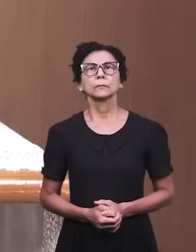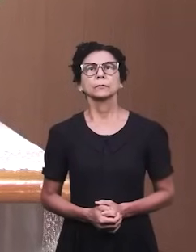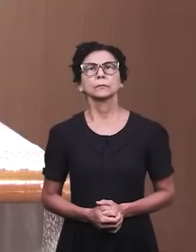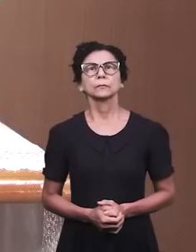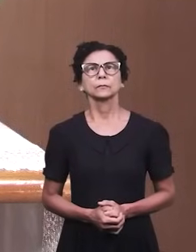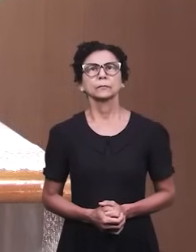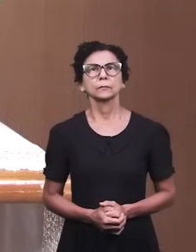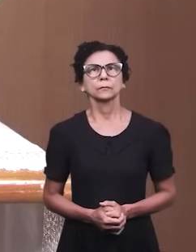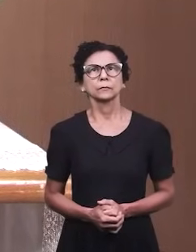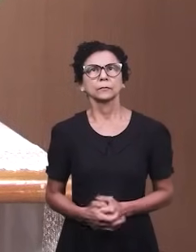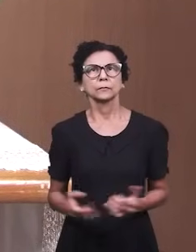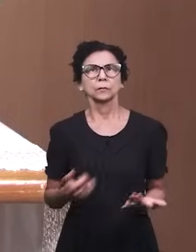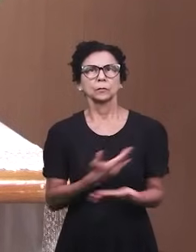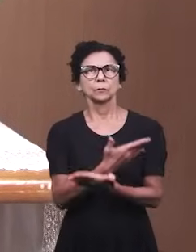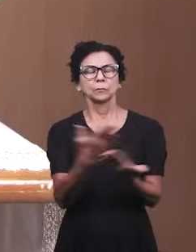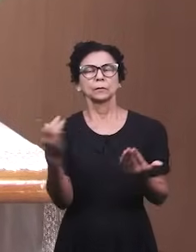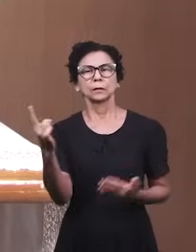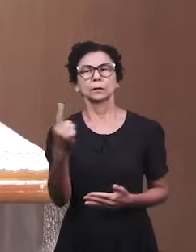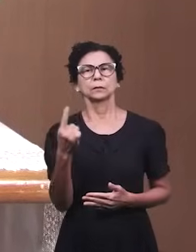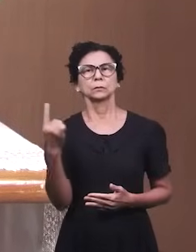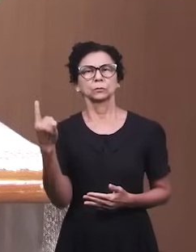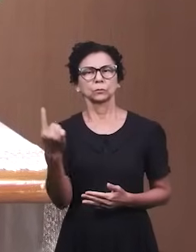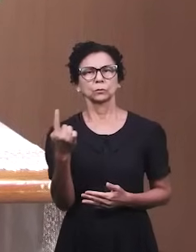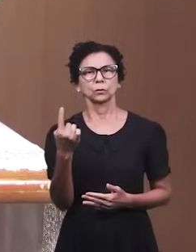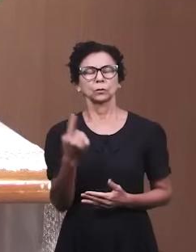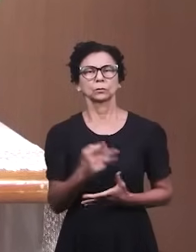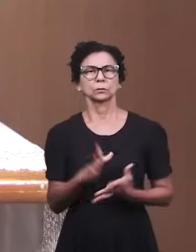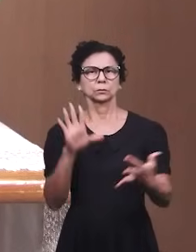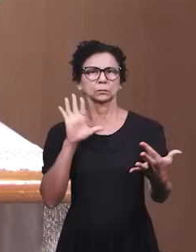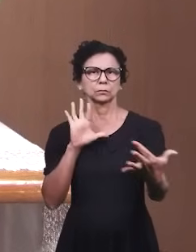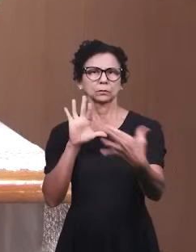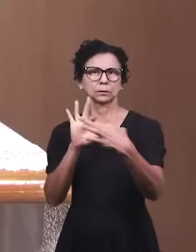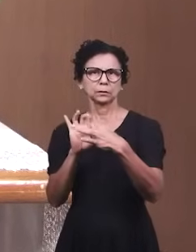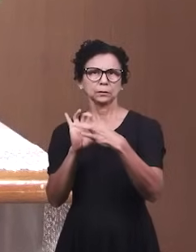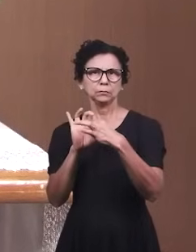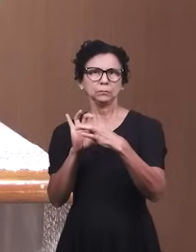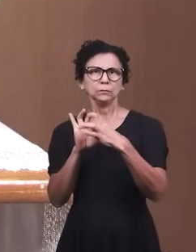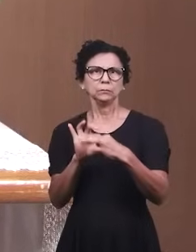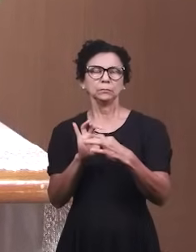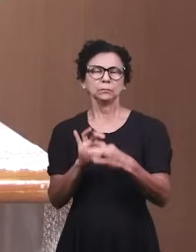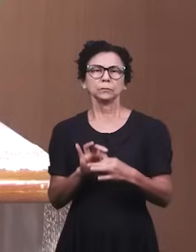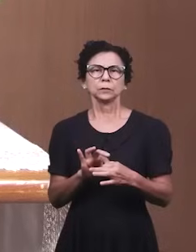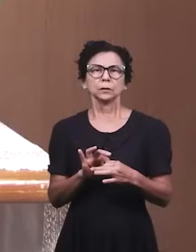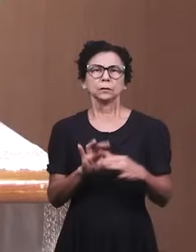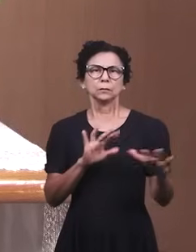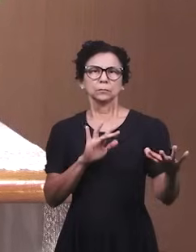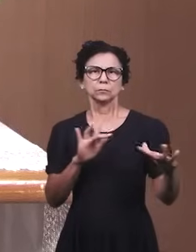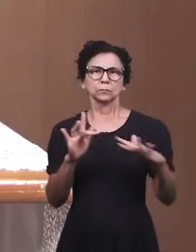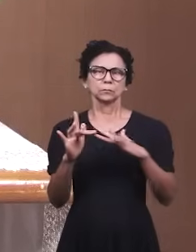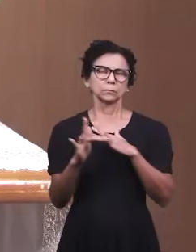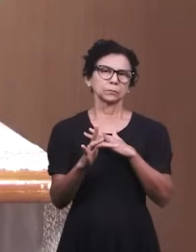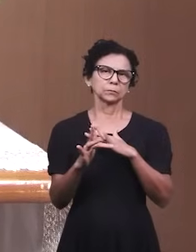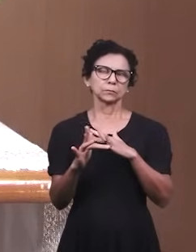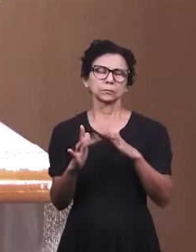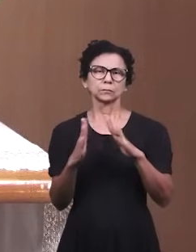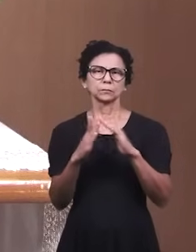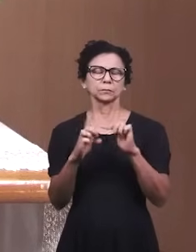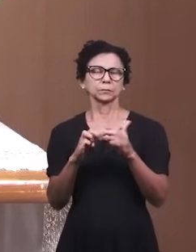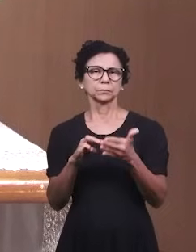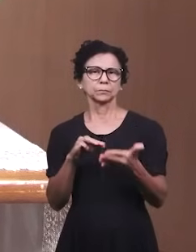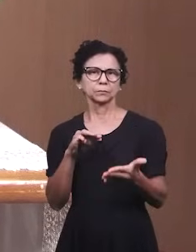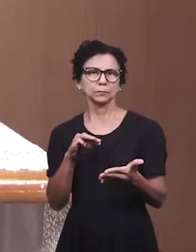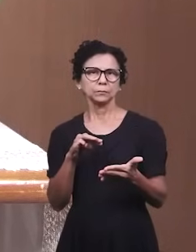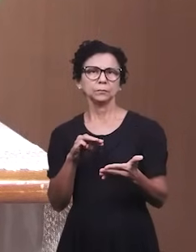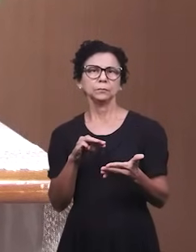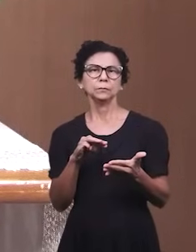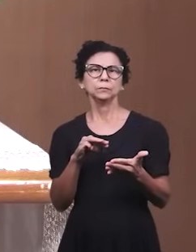Nós cumprimentamos a todos que estão conectados conosco através das redes sociais da Igreja Cristã Maranata